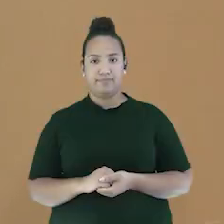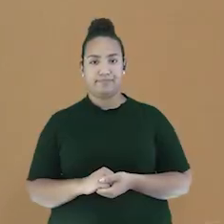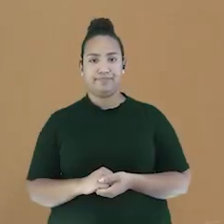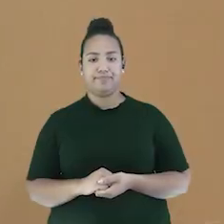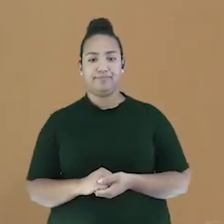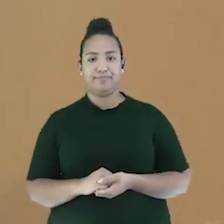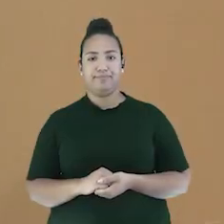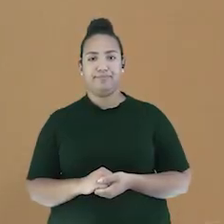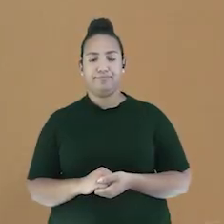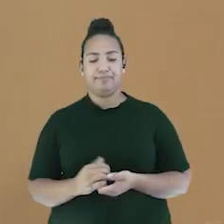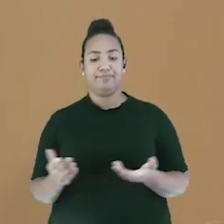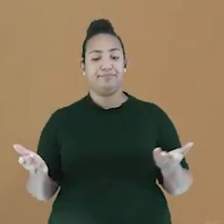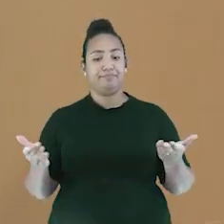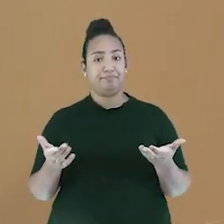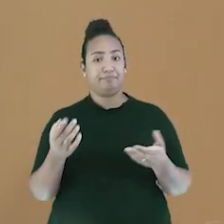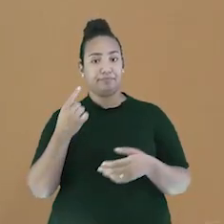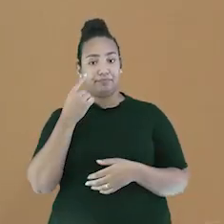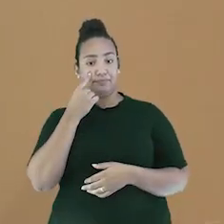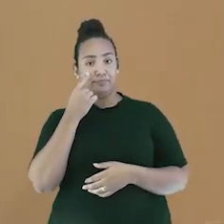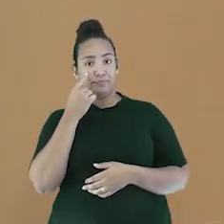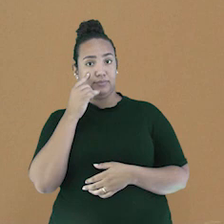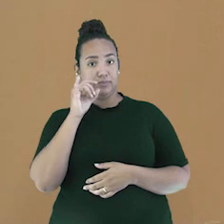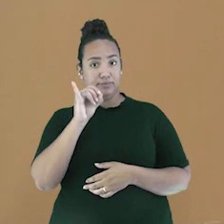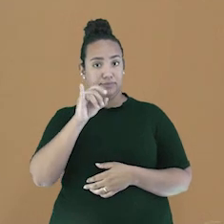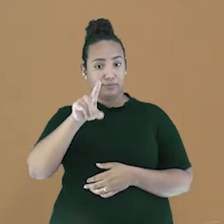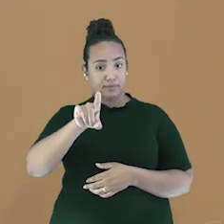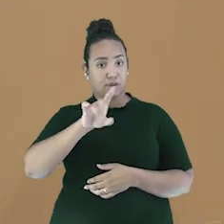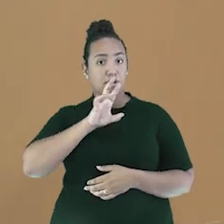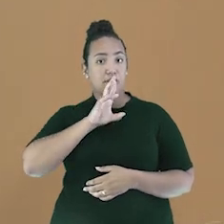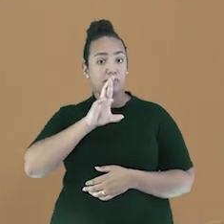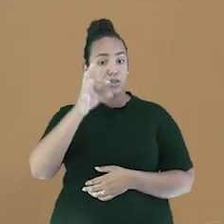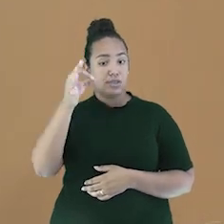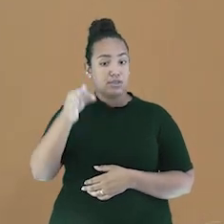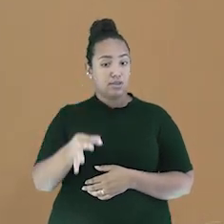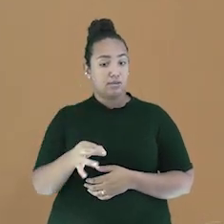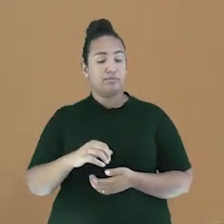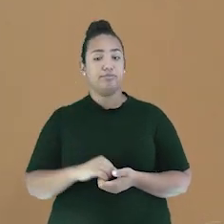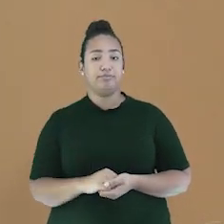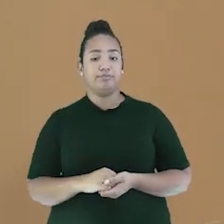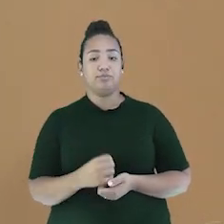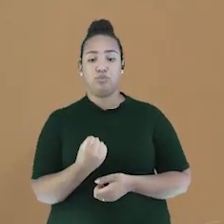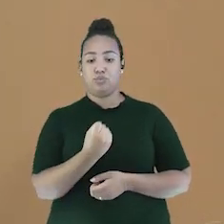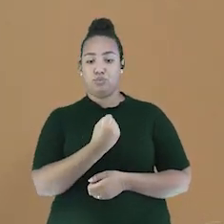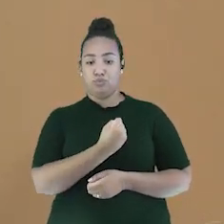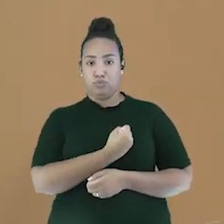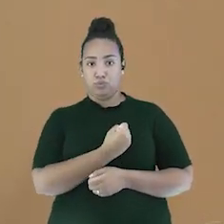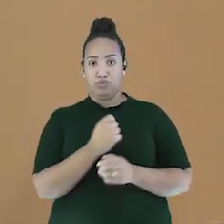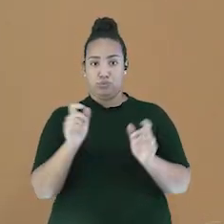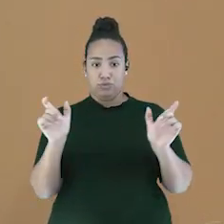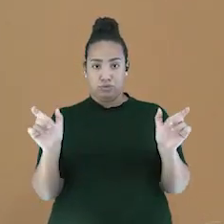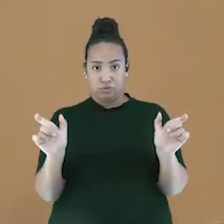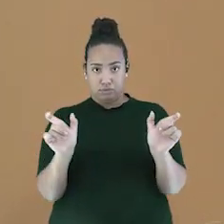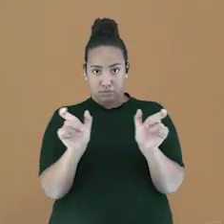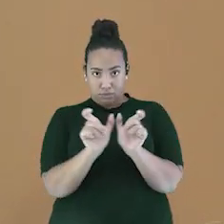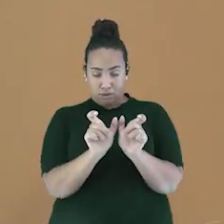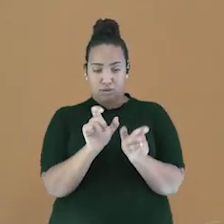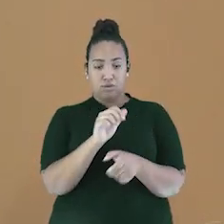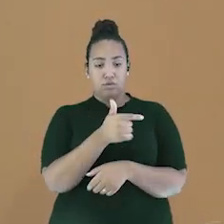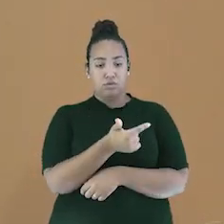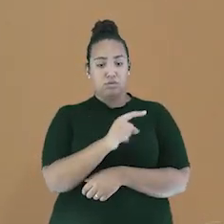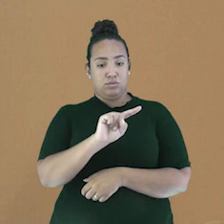hora de conferir se você acertou o número composto é 2314